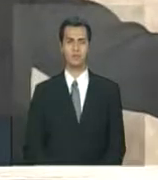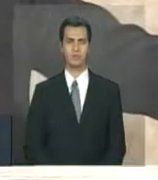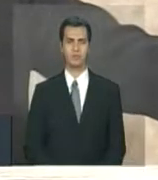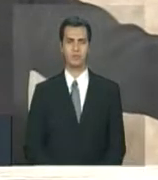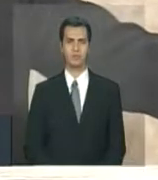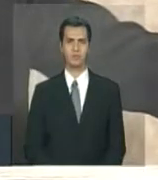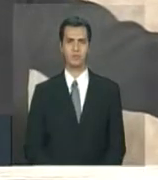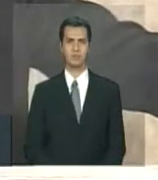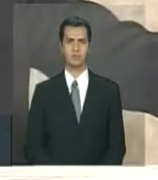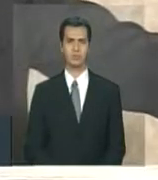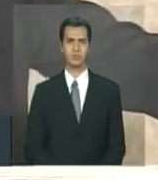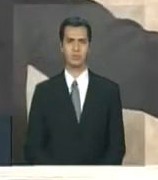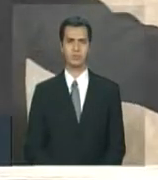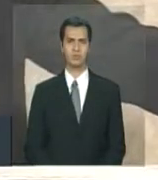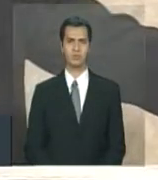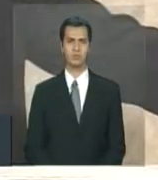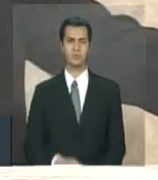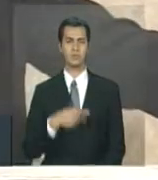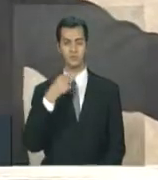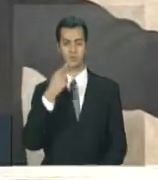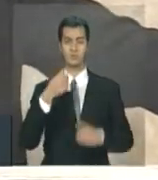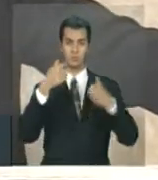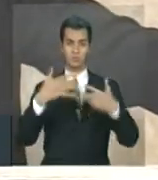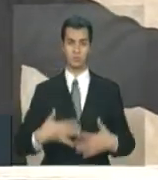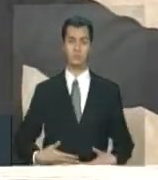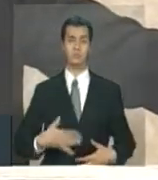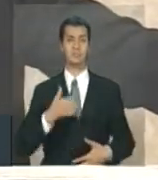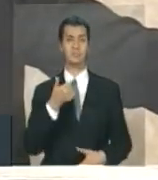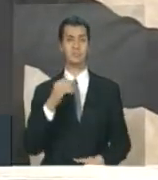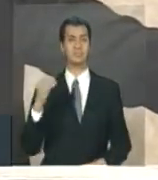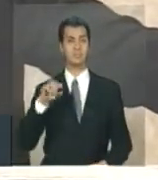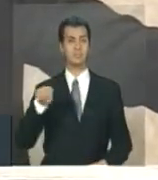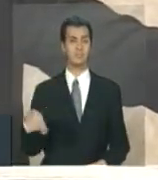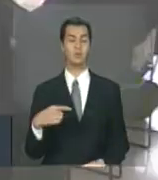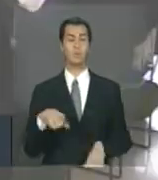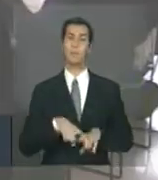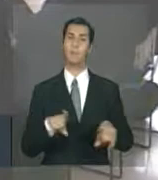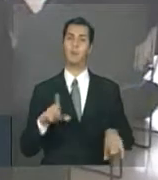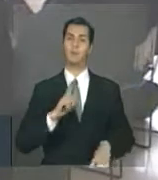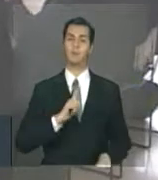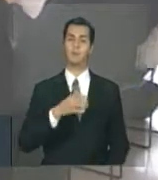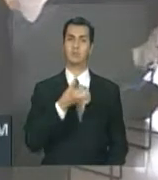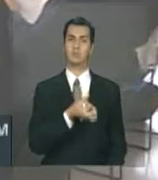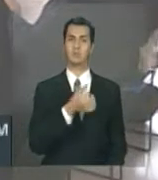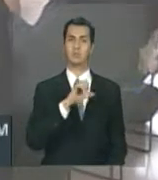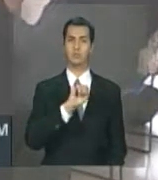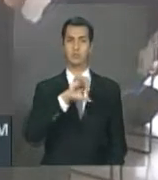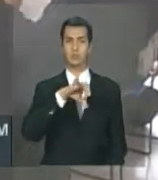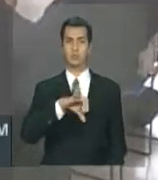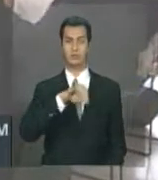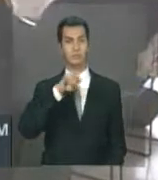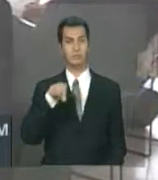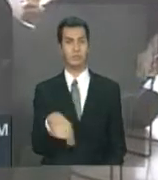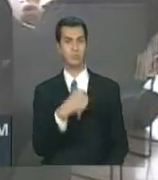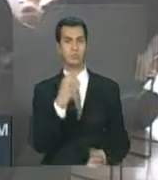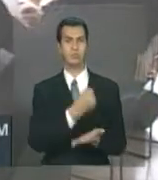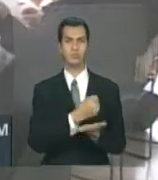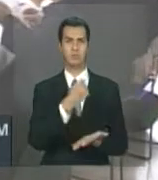Como estou falando de 100 mil, temos 639 mil contratos segurados, infração.